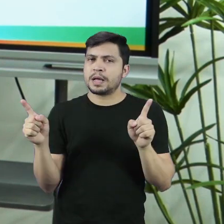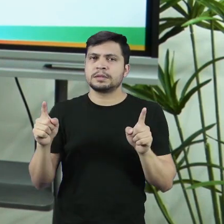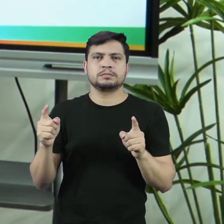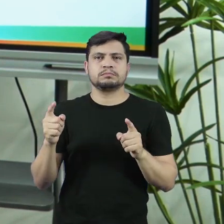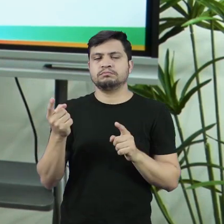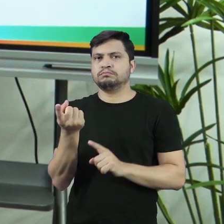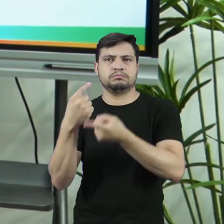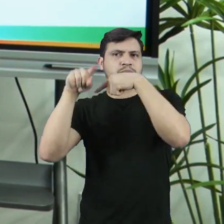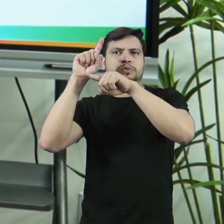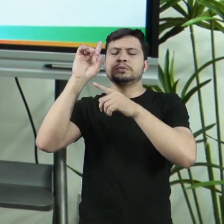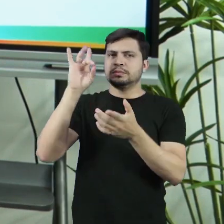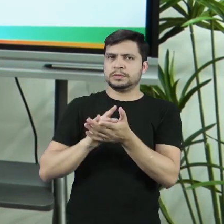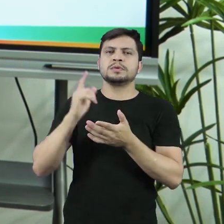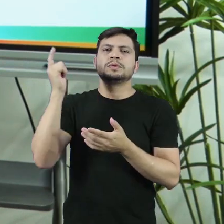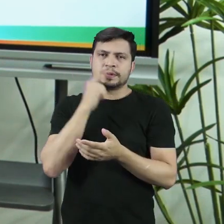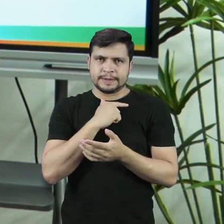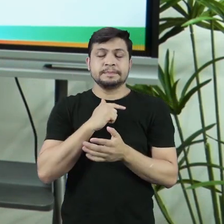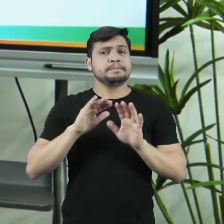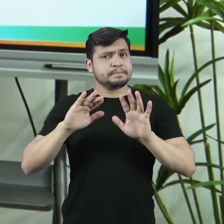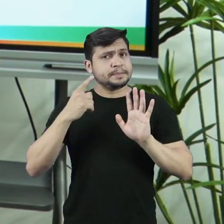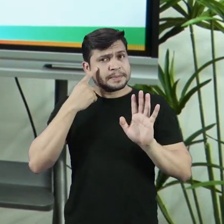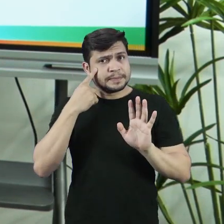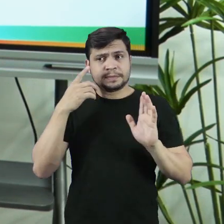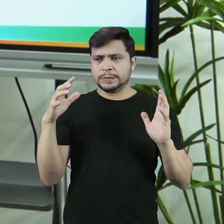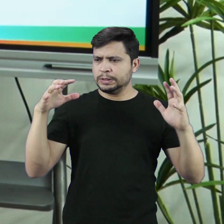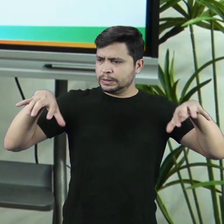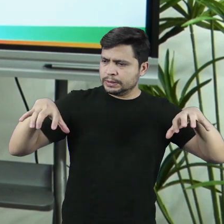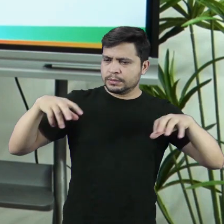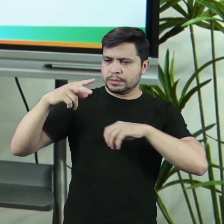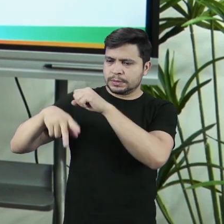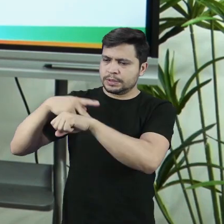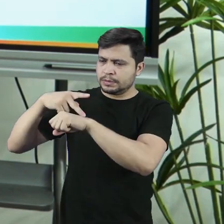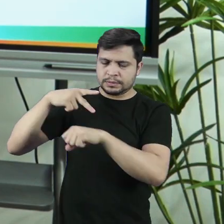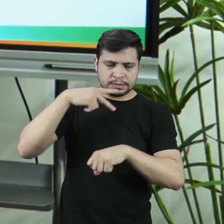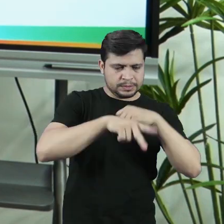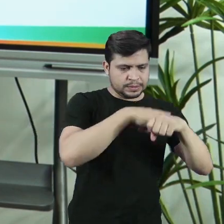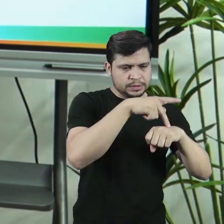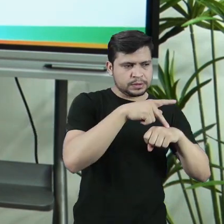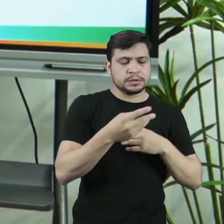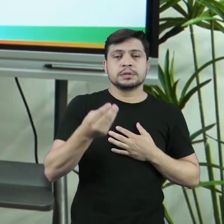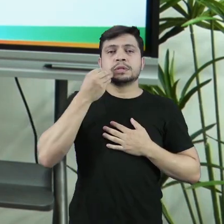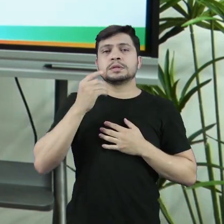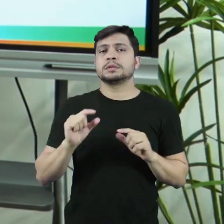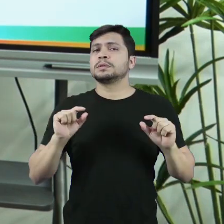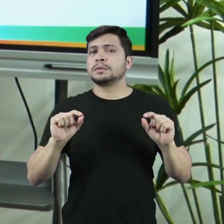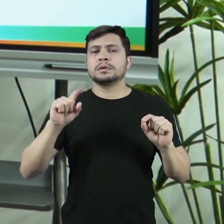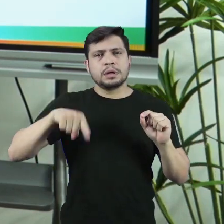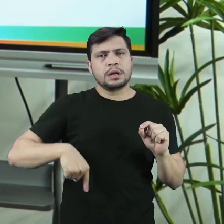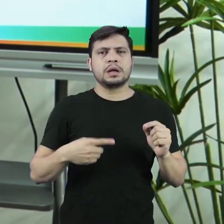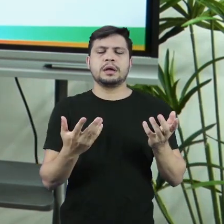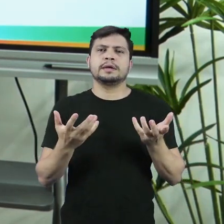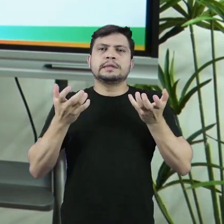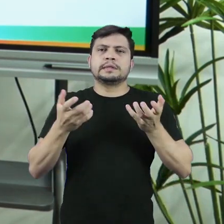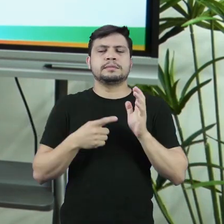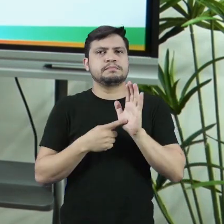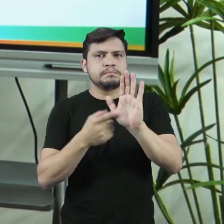potências, estavam lado a lado tentando, entre outras coisas, entre outros investimentos, demonstrar como que